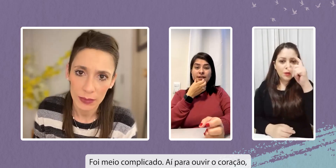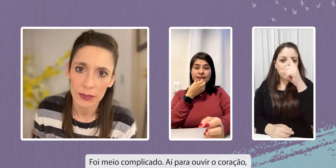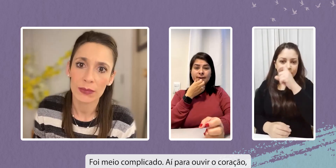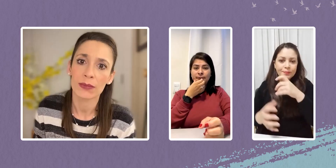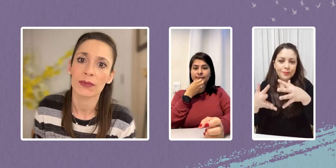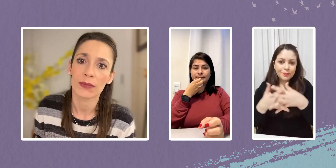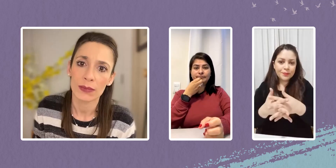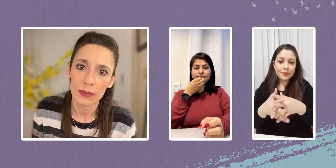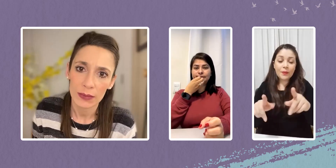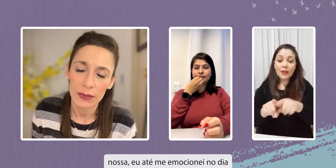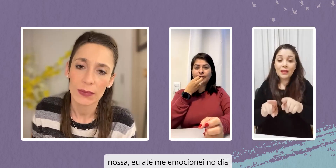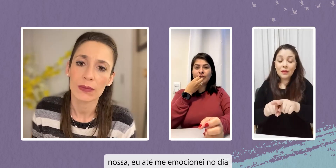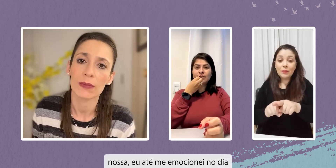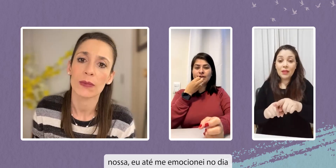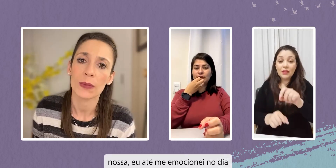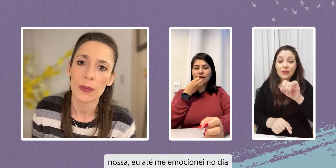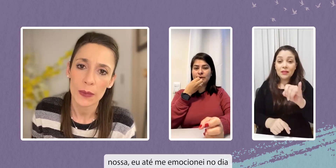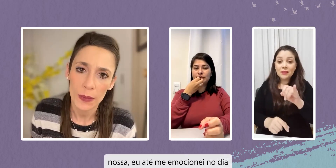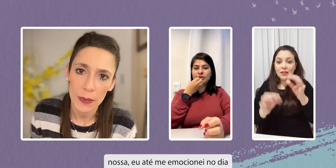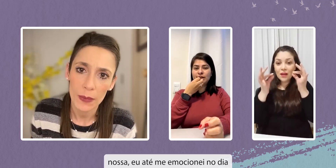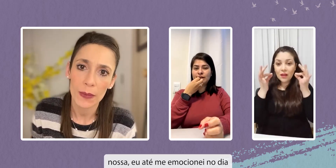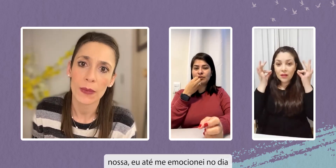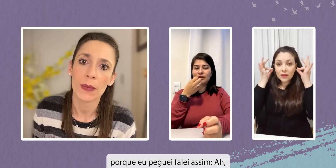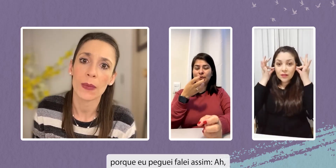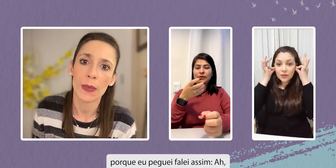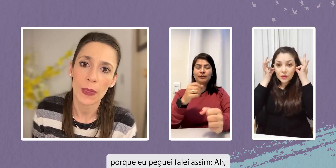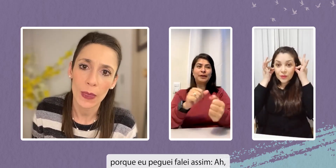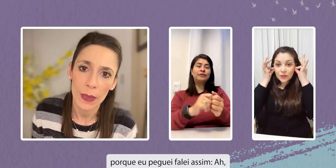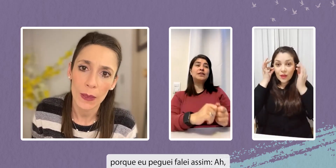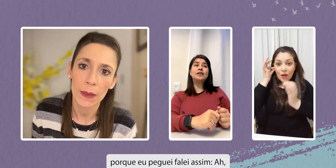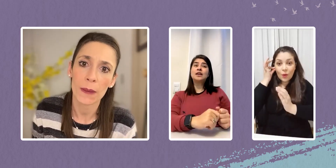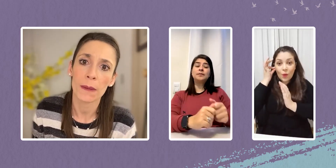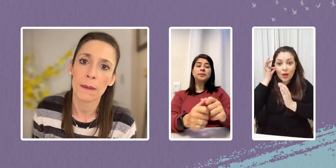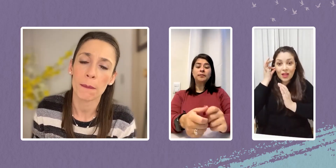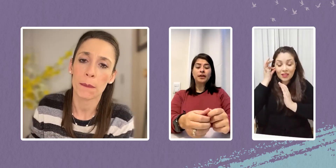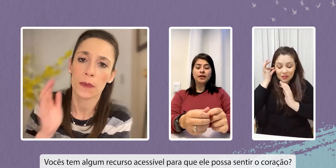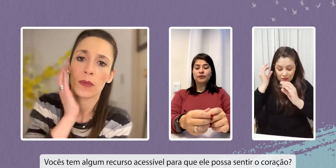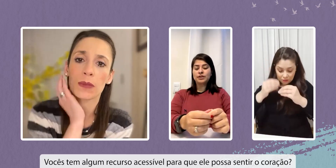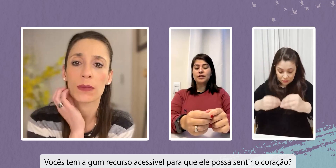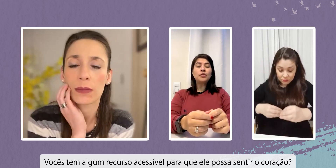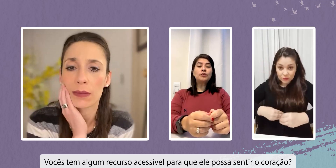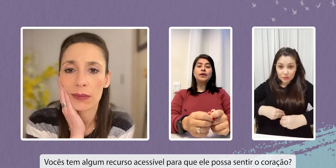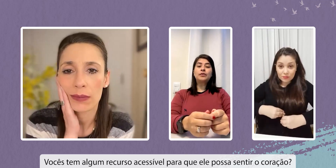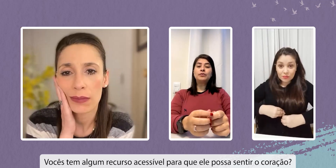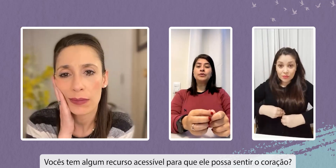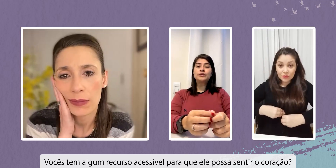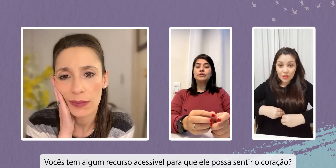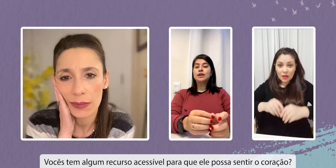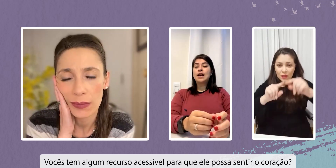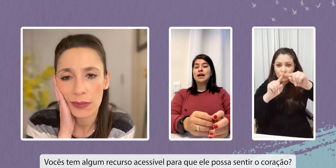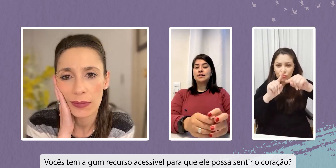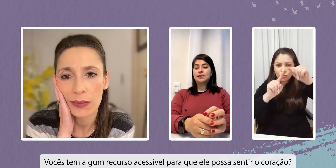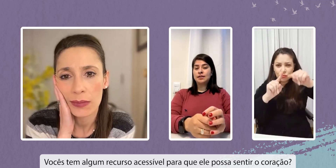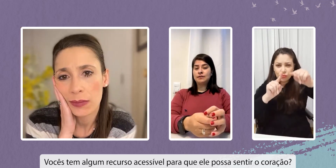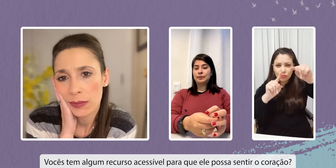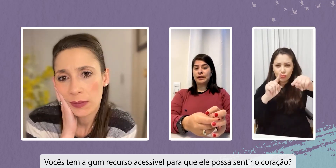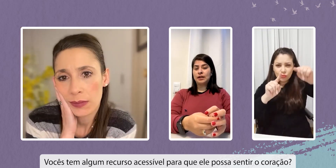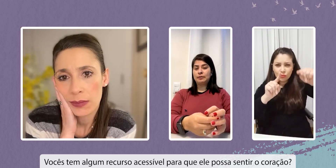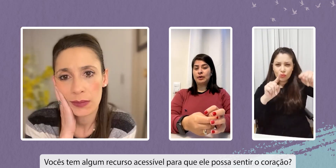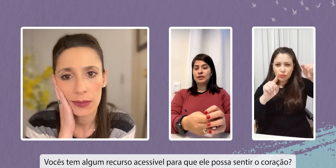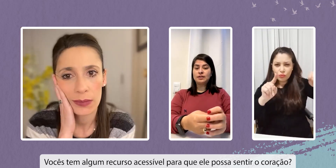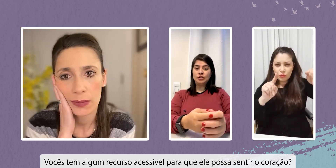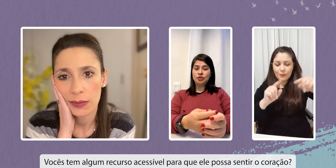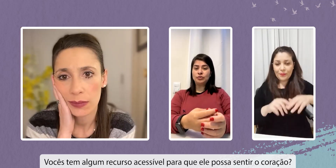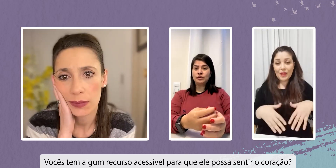ouvir o coração. Nossa, eu até me emocionei no dia, porque eu peguei e falei assim, Vocês têm algum recurso acessível para que